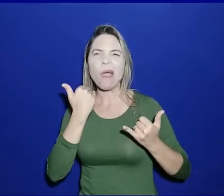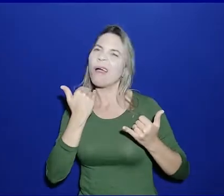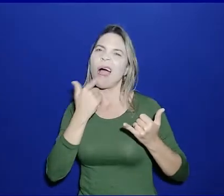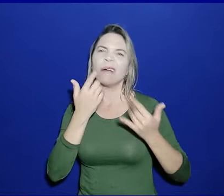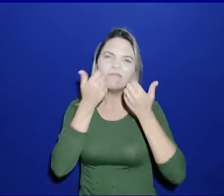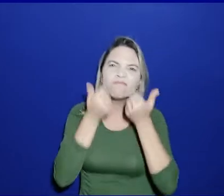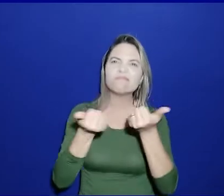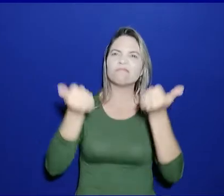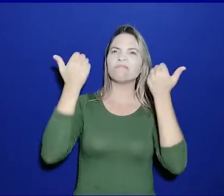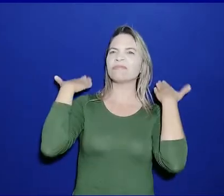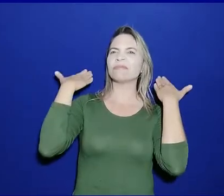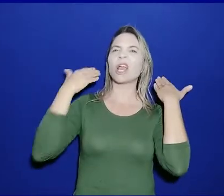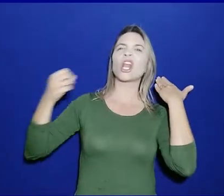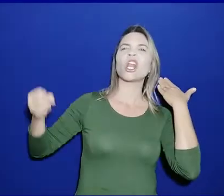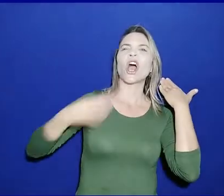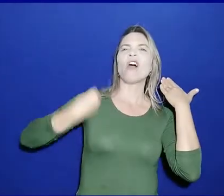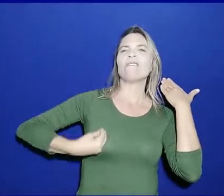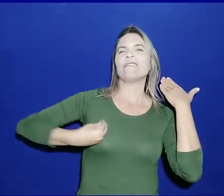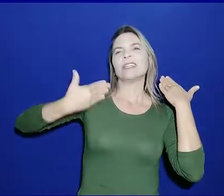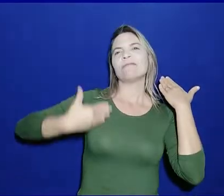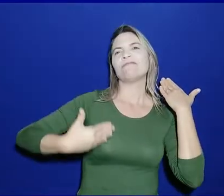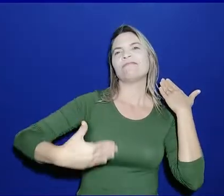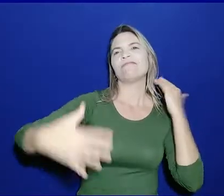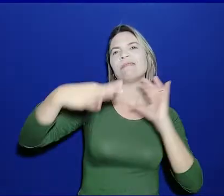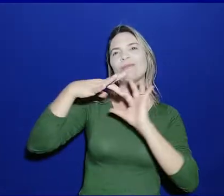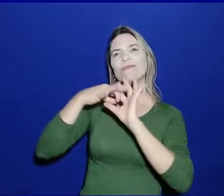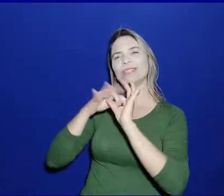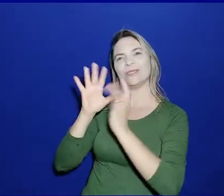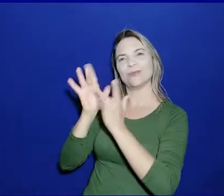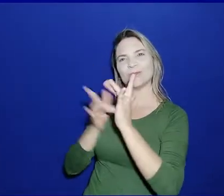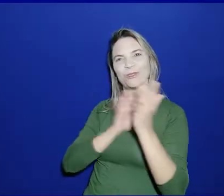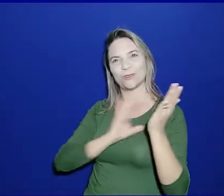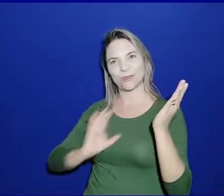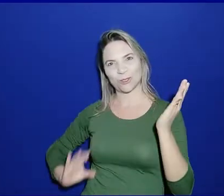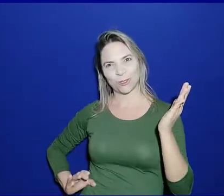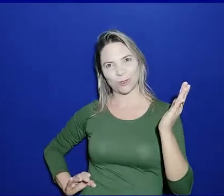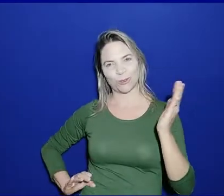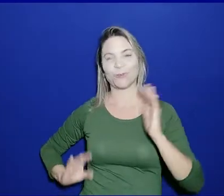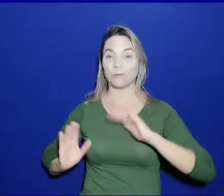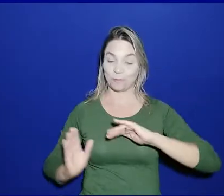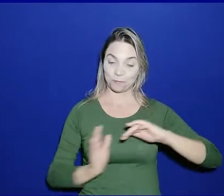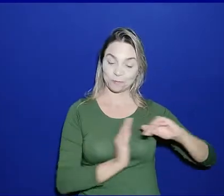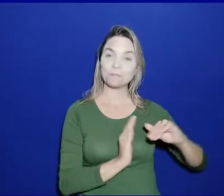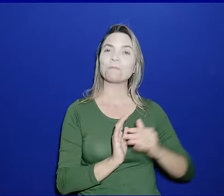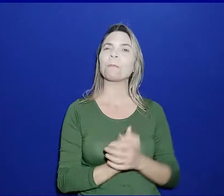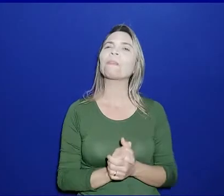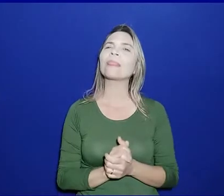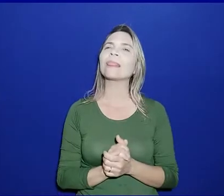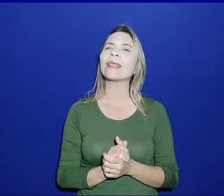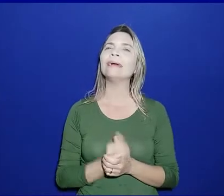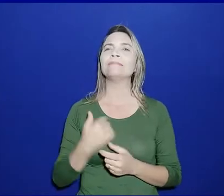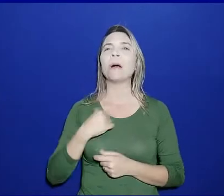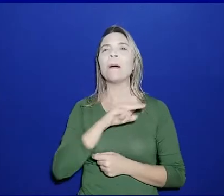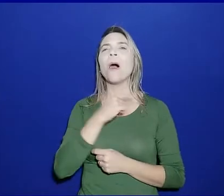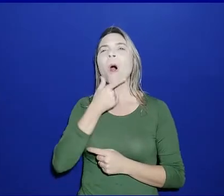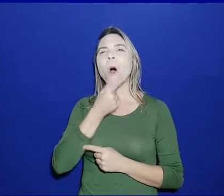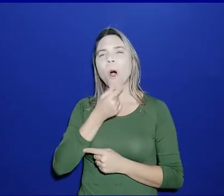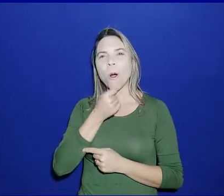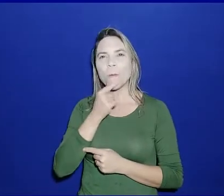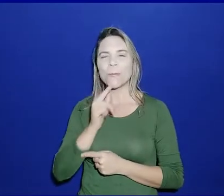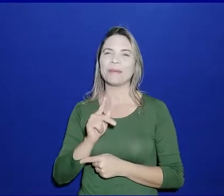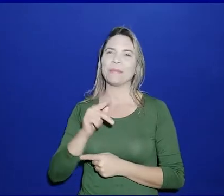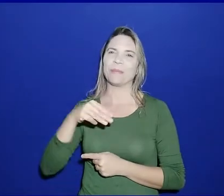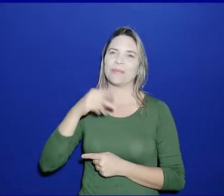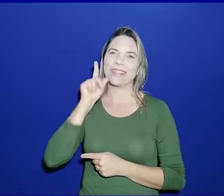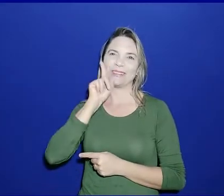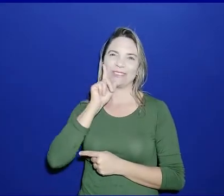ele viveremos. É claro que nós precisamos pensar melhor no que é morrer. Campbell Morgan diz